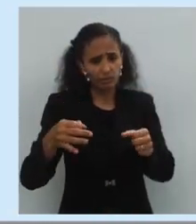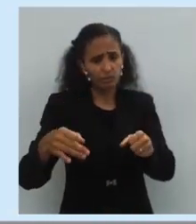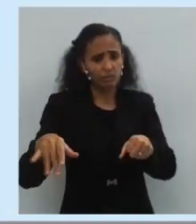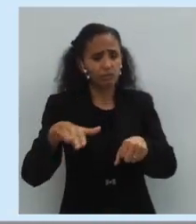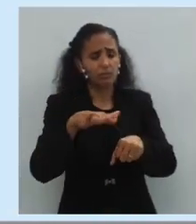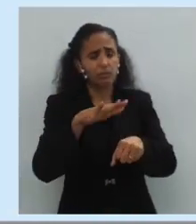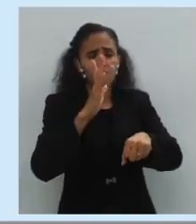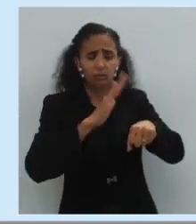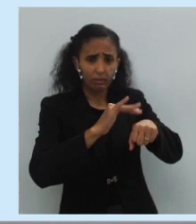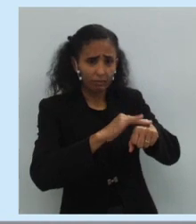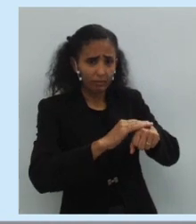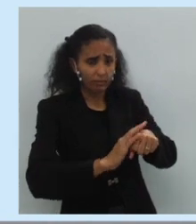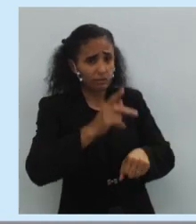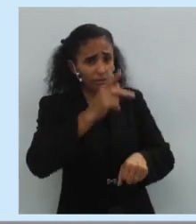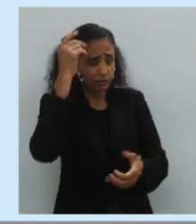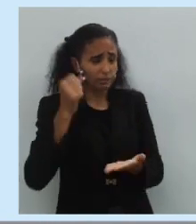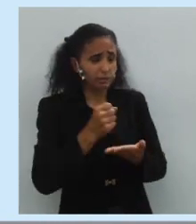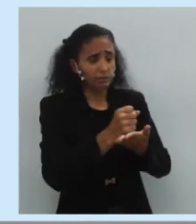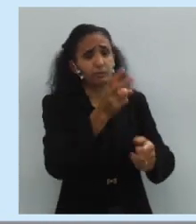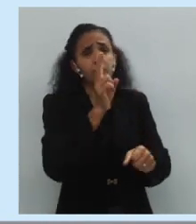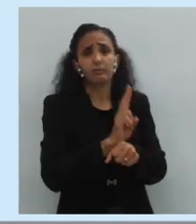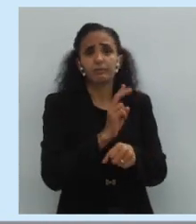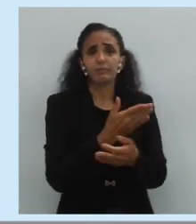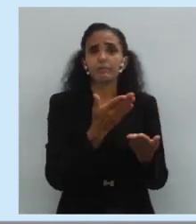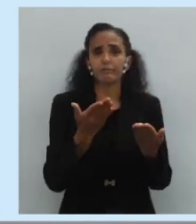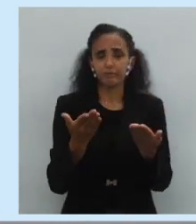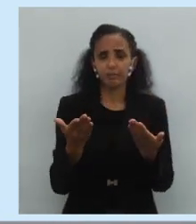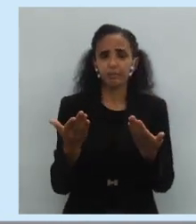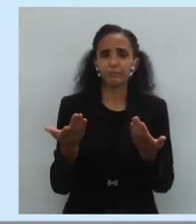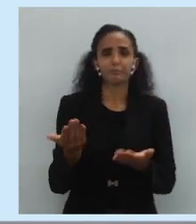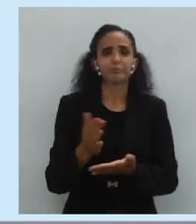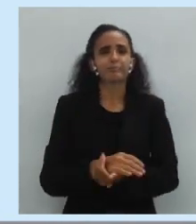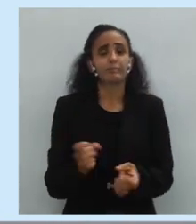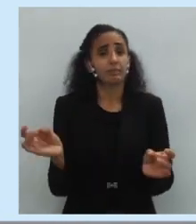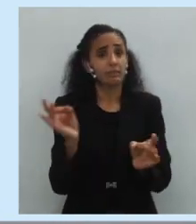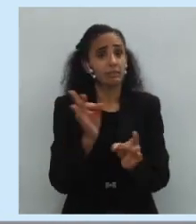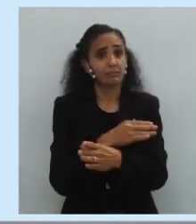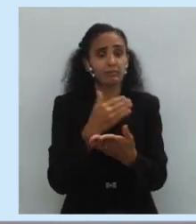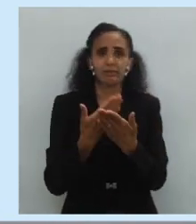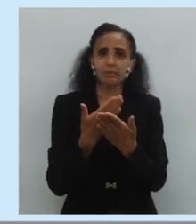doença com as pessoas procurando os seus tratamentos. Eu vou